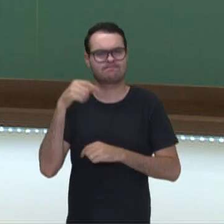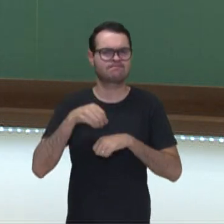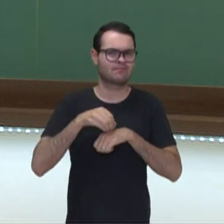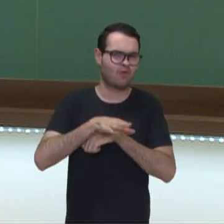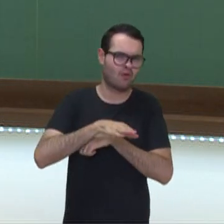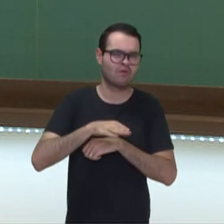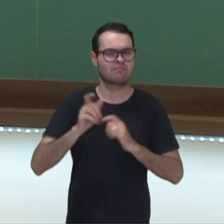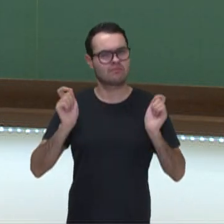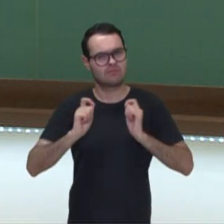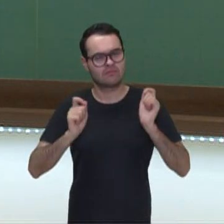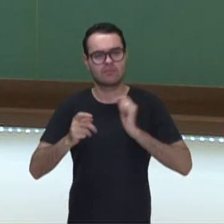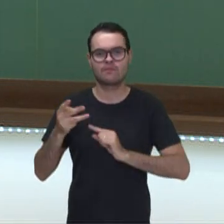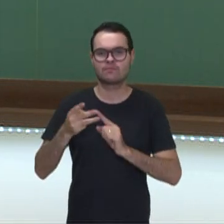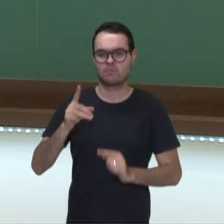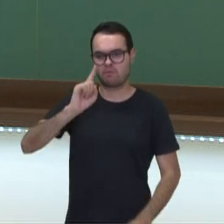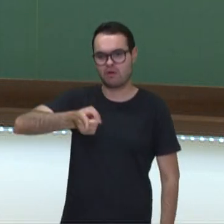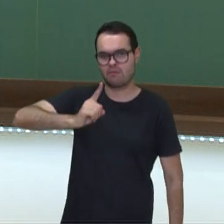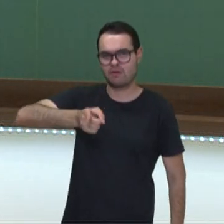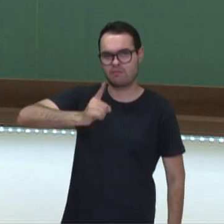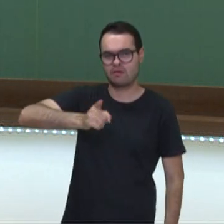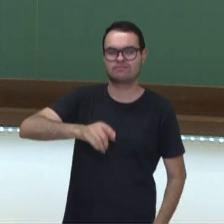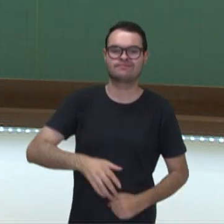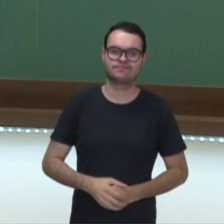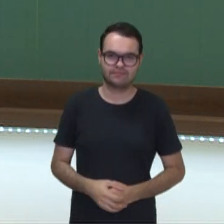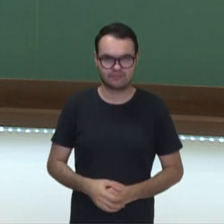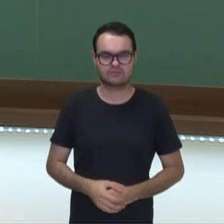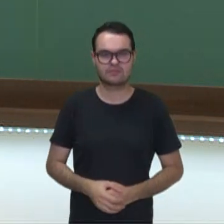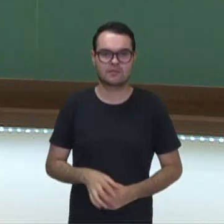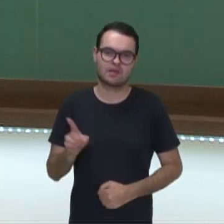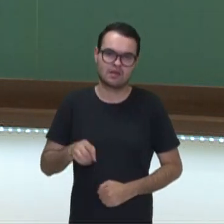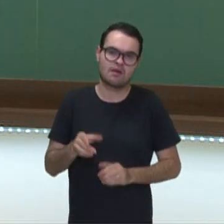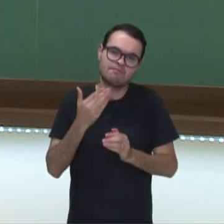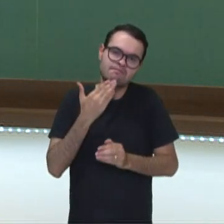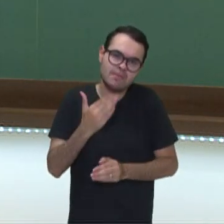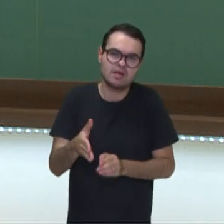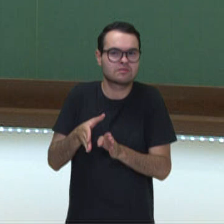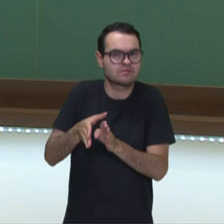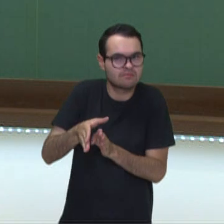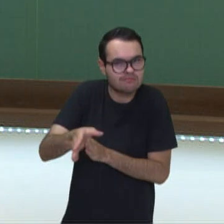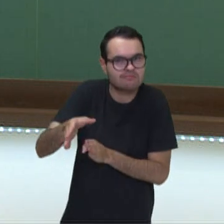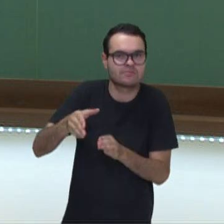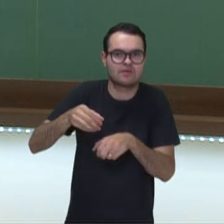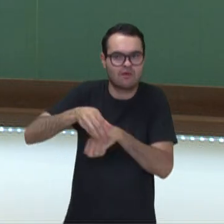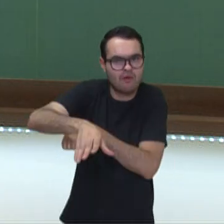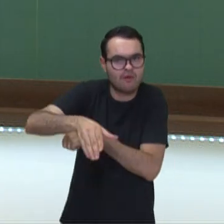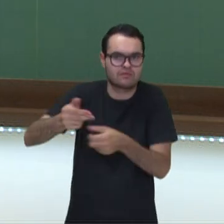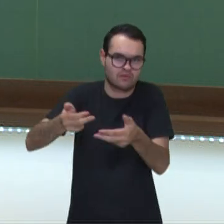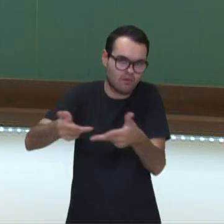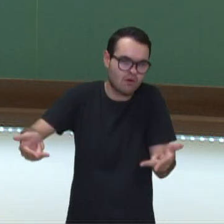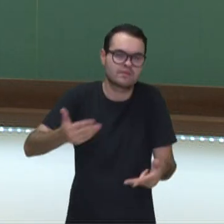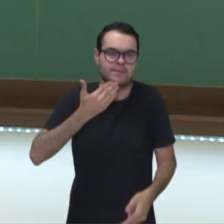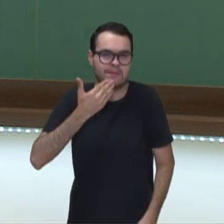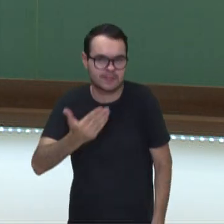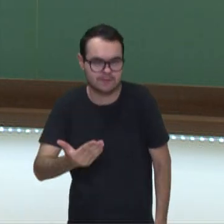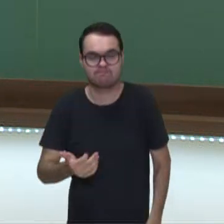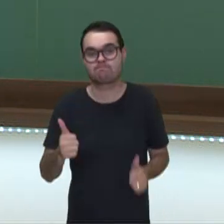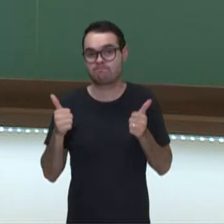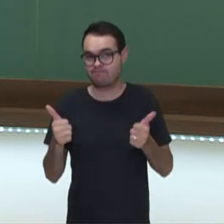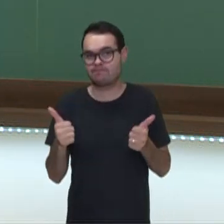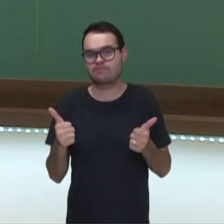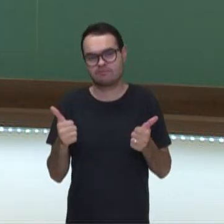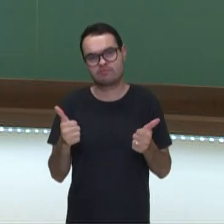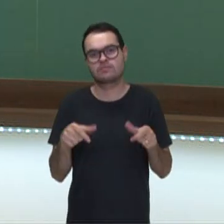uma possibilidade e, finalmente, o imperativo que a gente emprega para ordenar, para pedir, né,